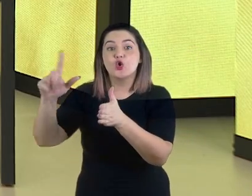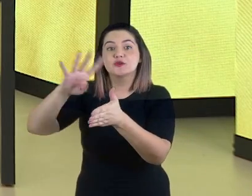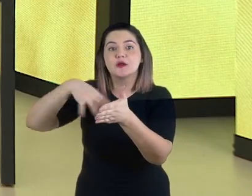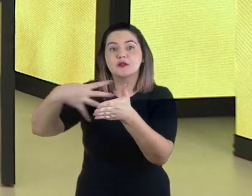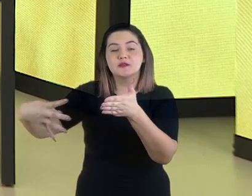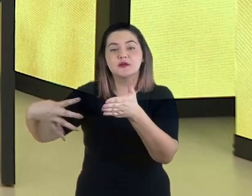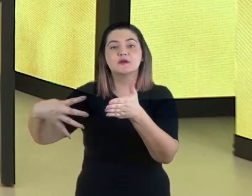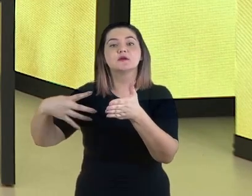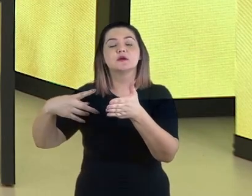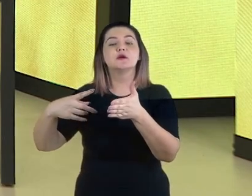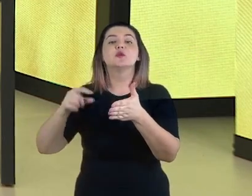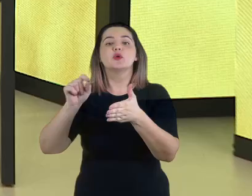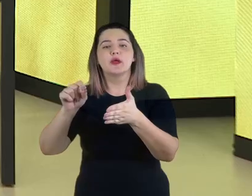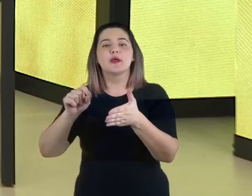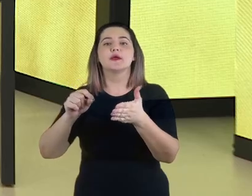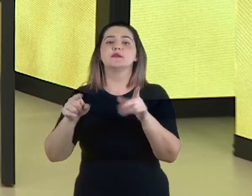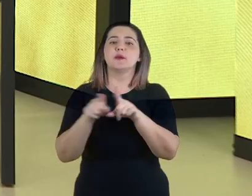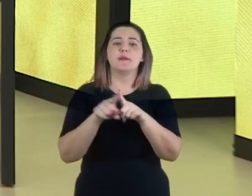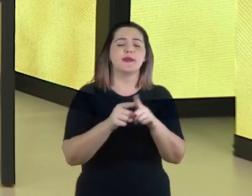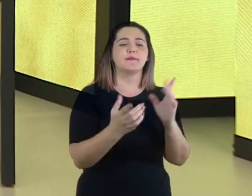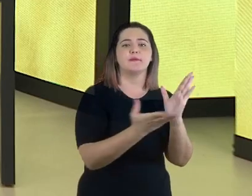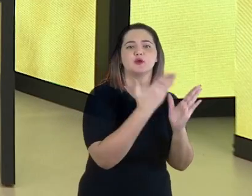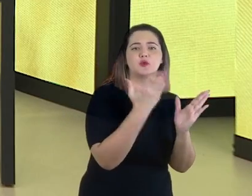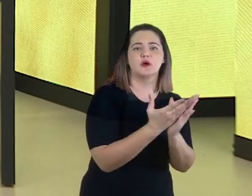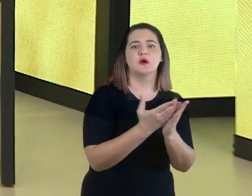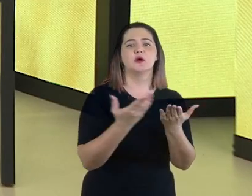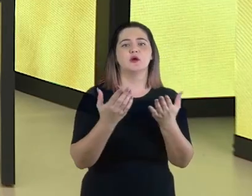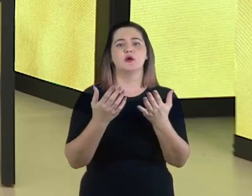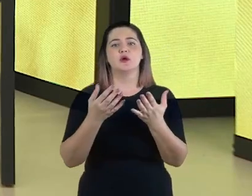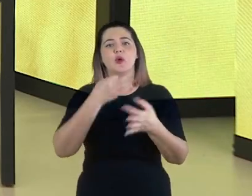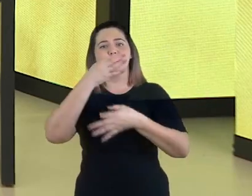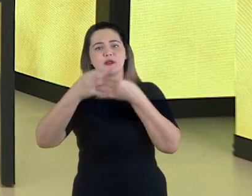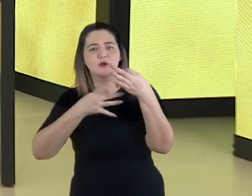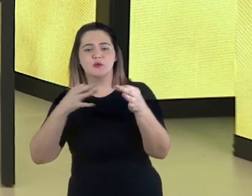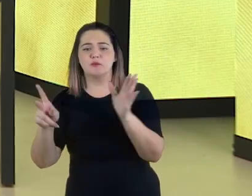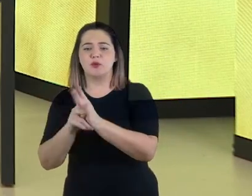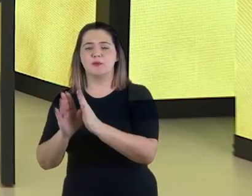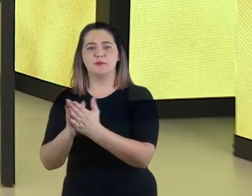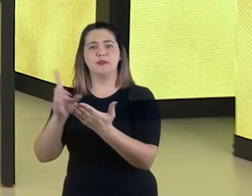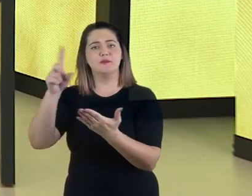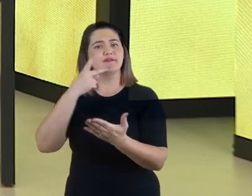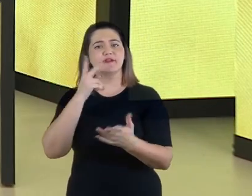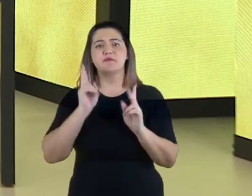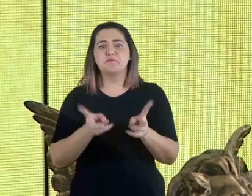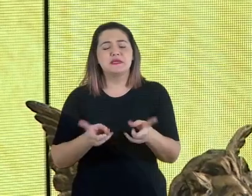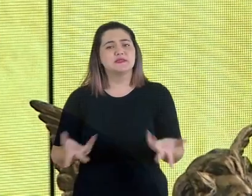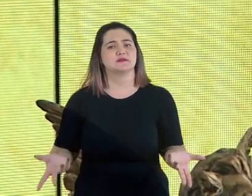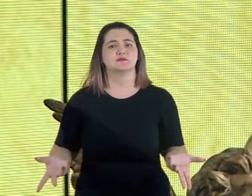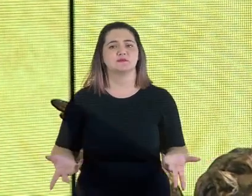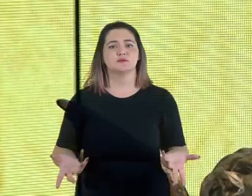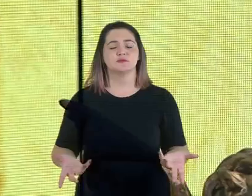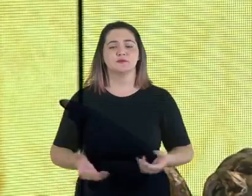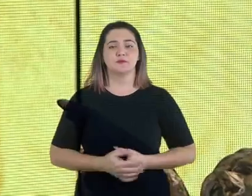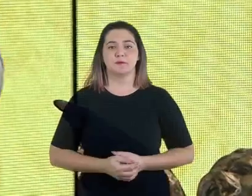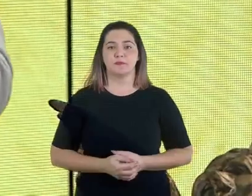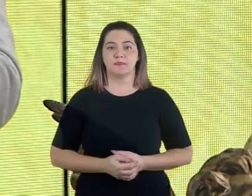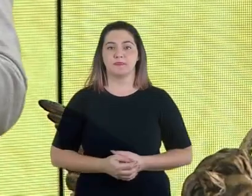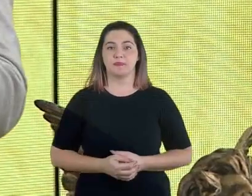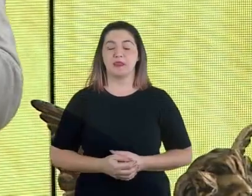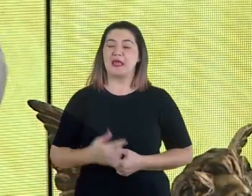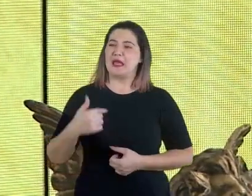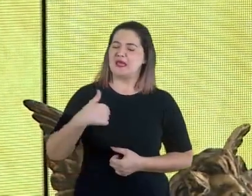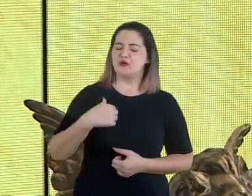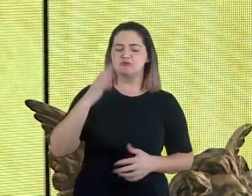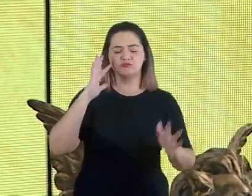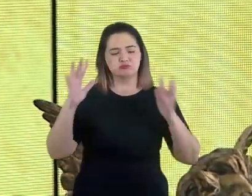os manuais e comentários bíblicos que eu consultava também diziam a mesma coisa. O máximo que eu poderia